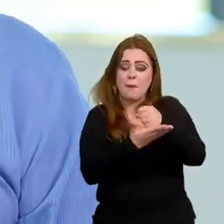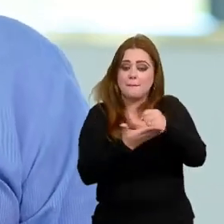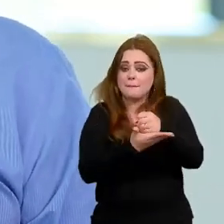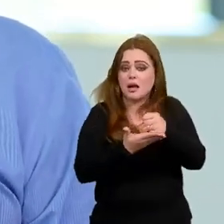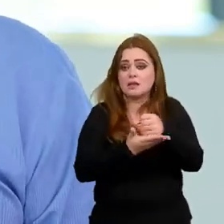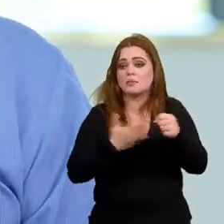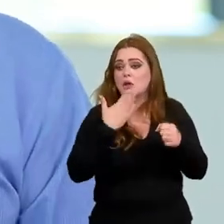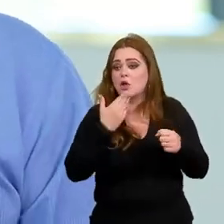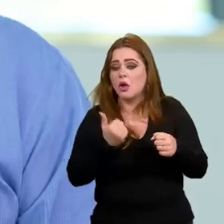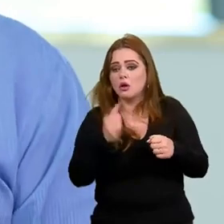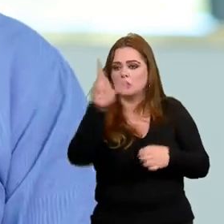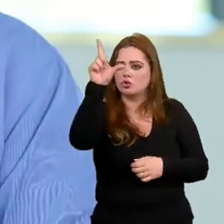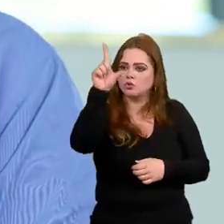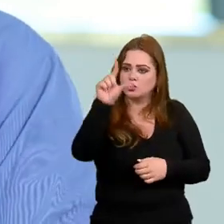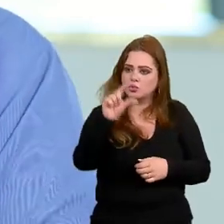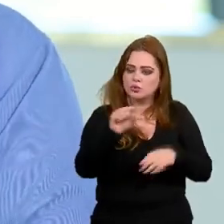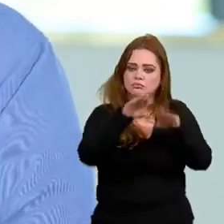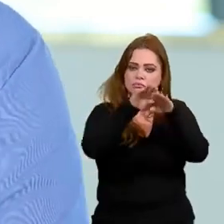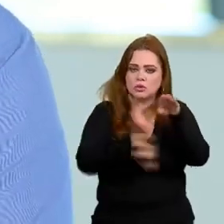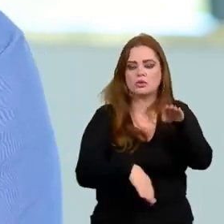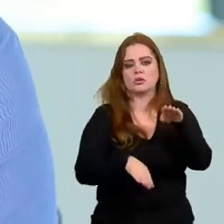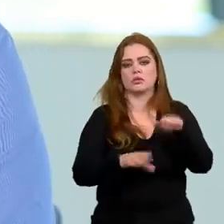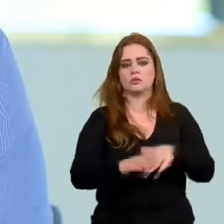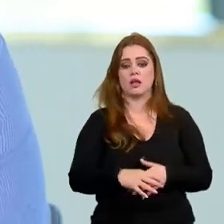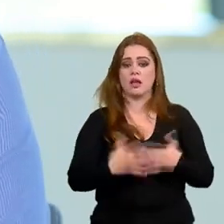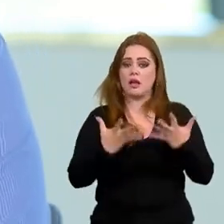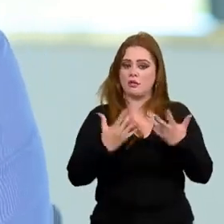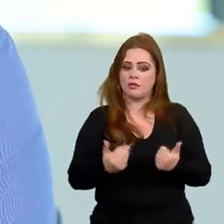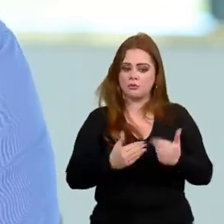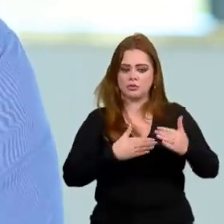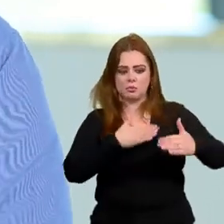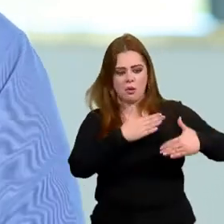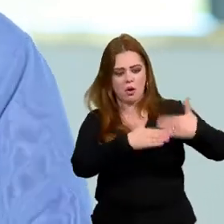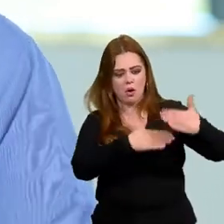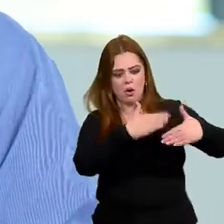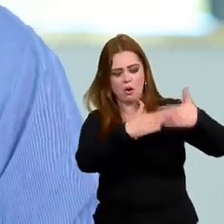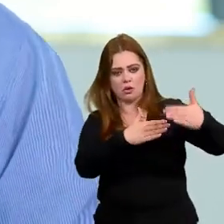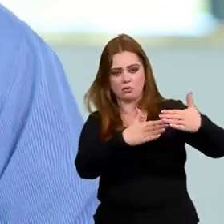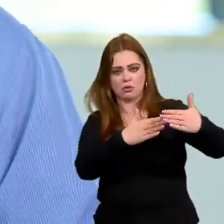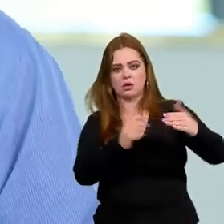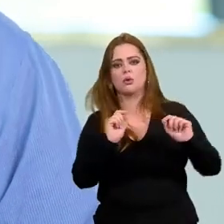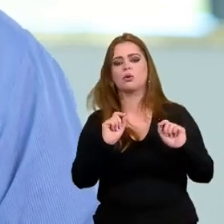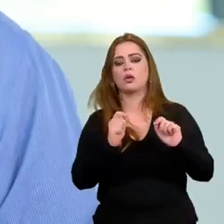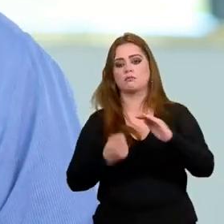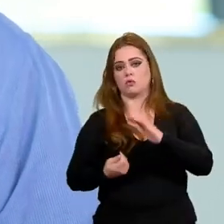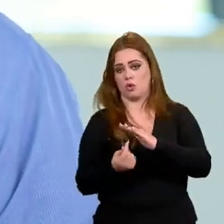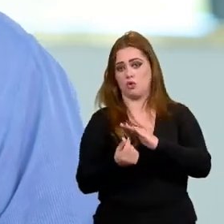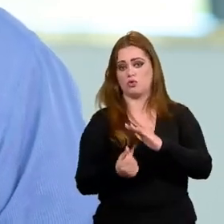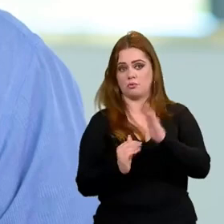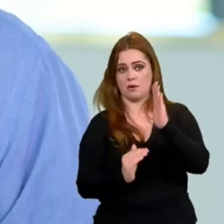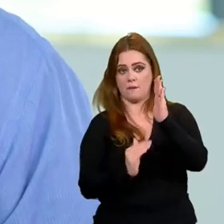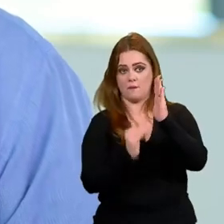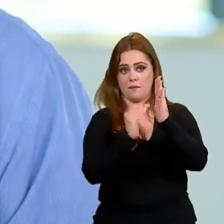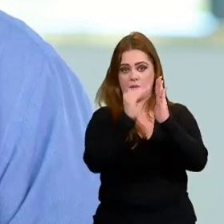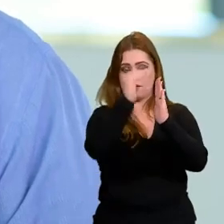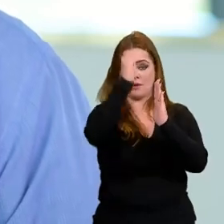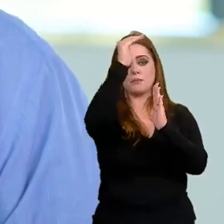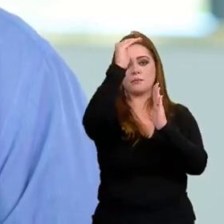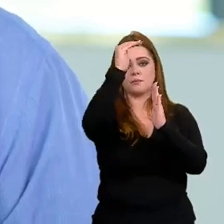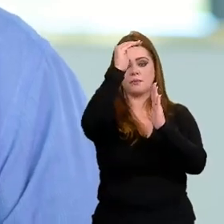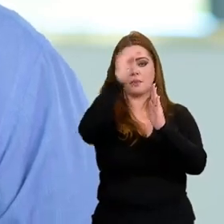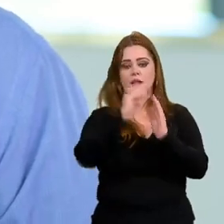Agora nós esperamos daqui para frente fazer a economia crescer. Pense bem, a economia crescendo, distribuindo o